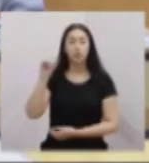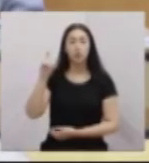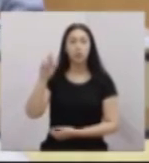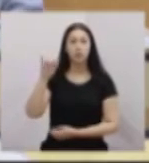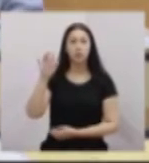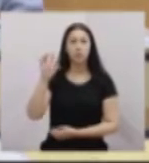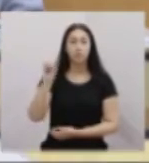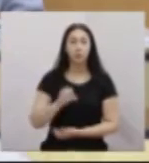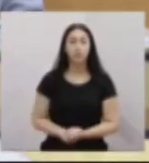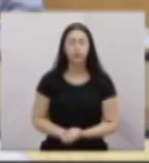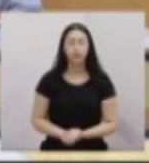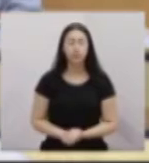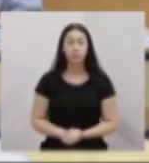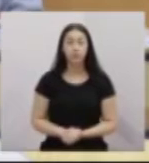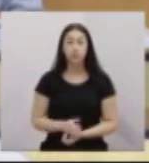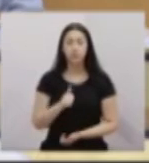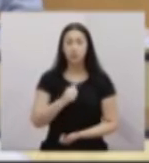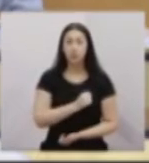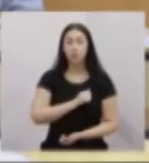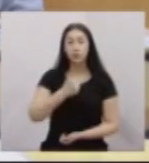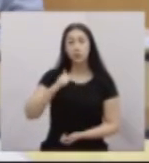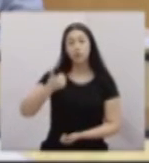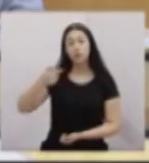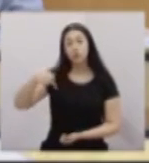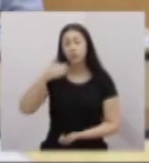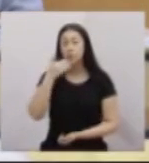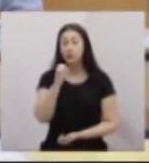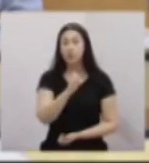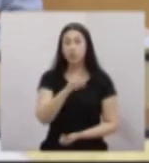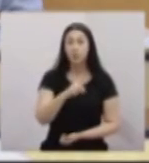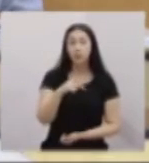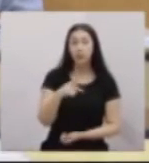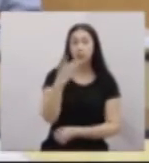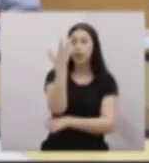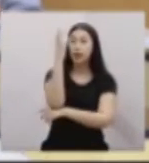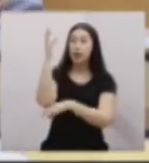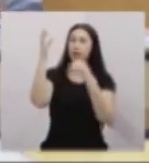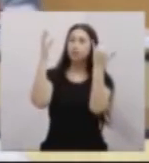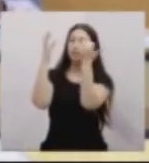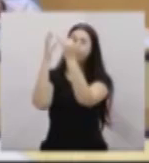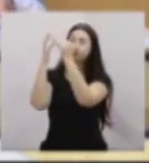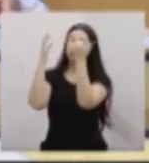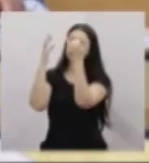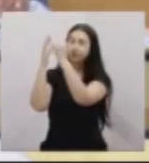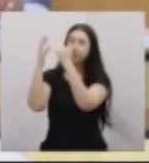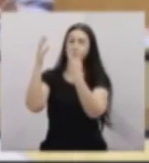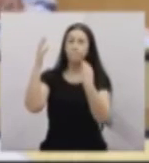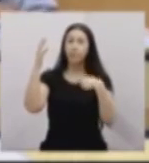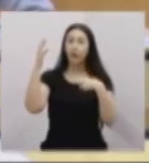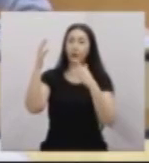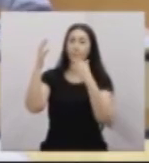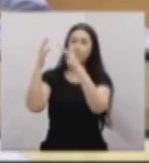Requerimento 117, a EDP, solicitando poda de árvores entrelaçadas e enroscadas